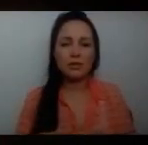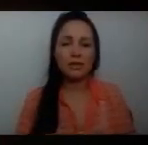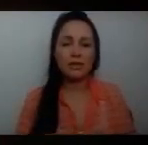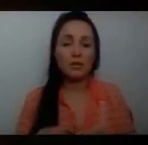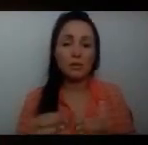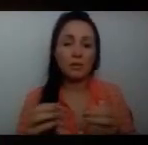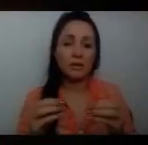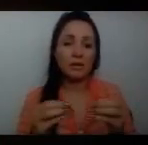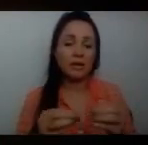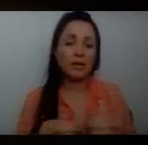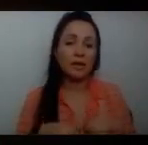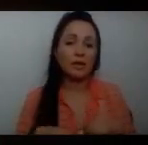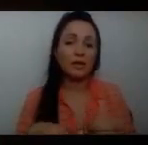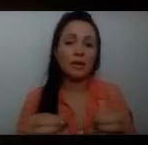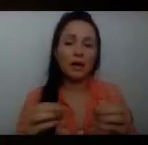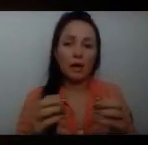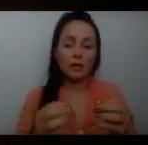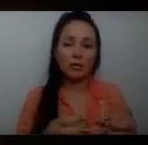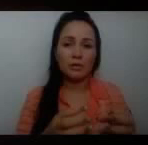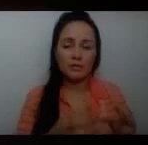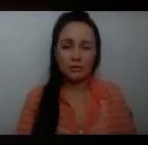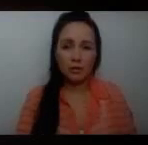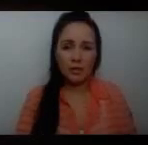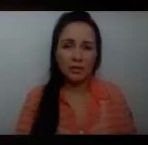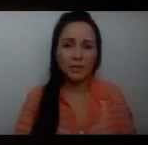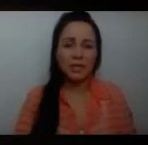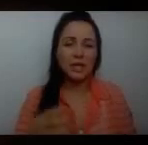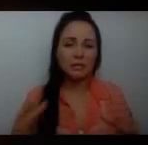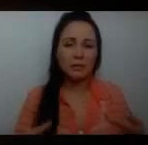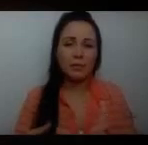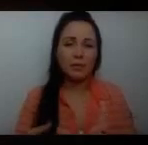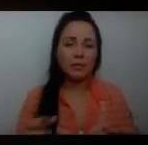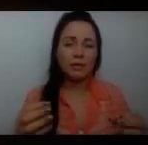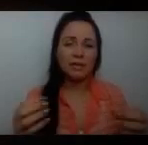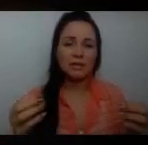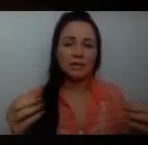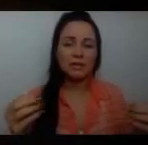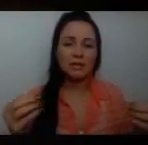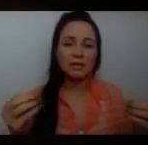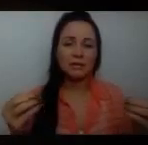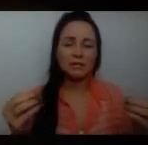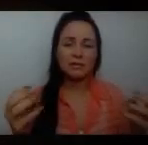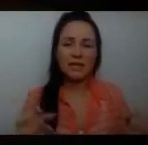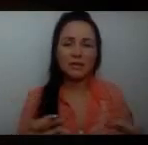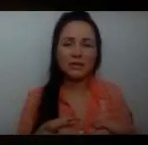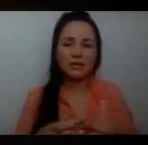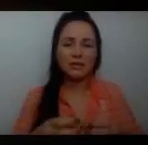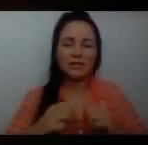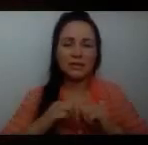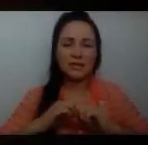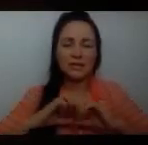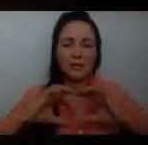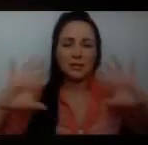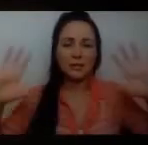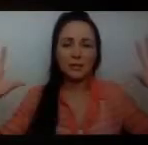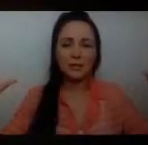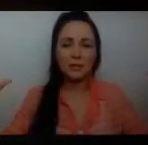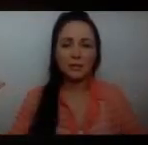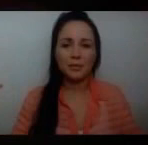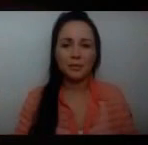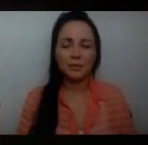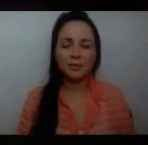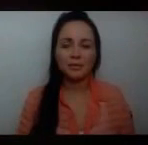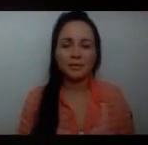como choque e trauma porque é algo que visualmente é pequeno, é pouco, mas dentro de si fez aquele...